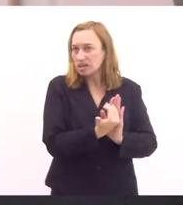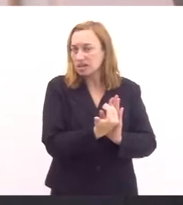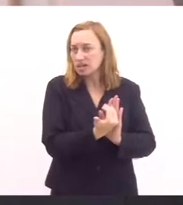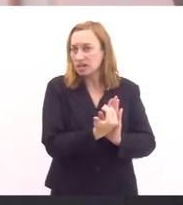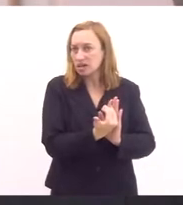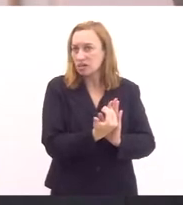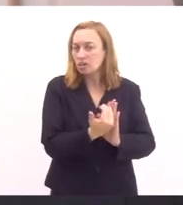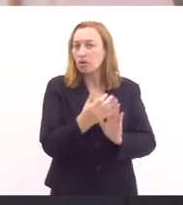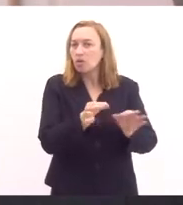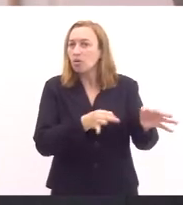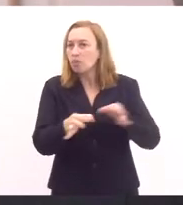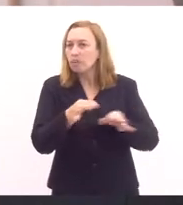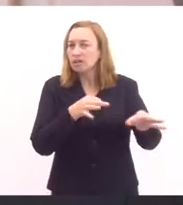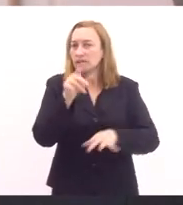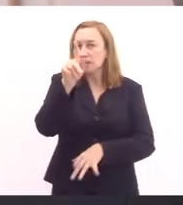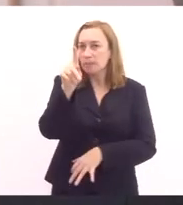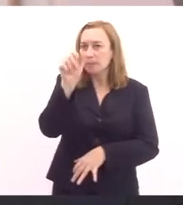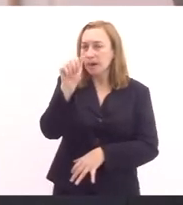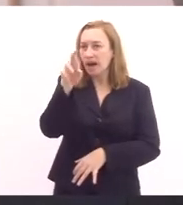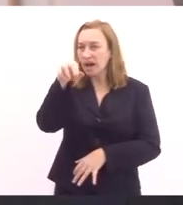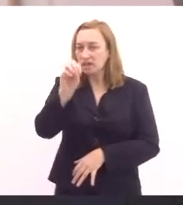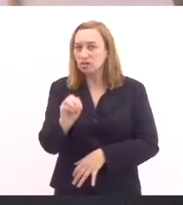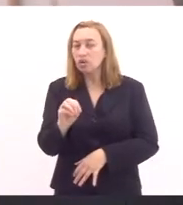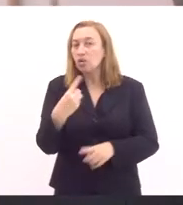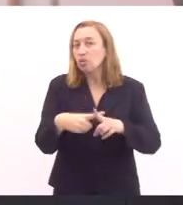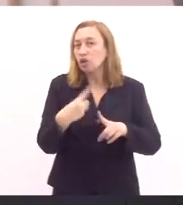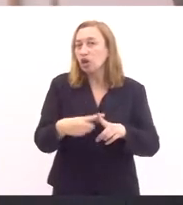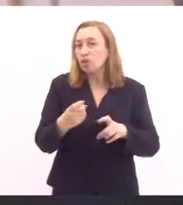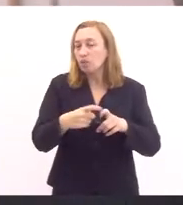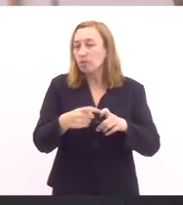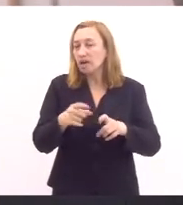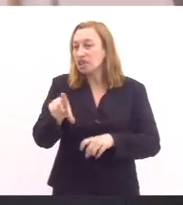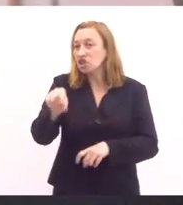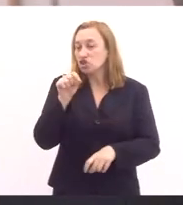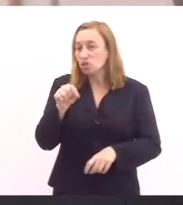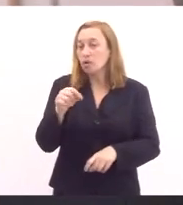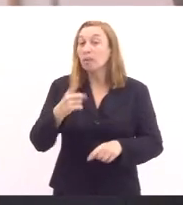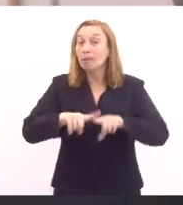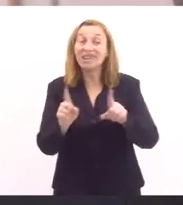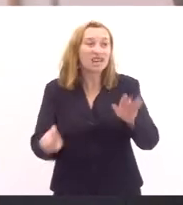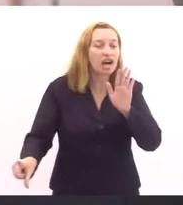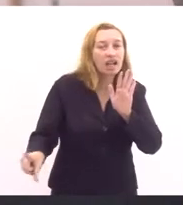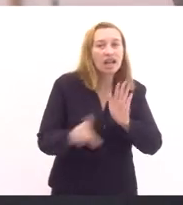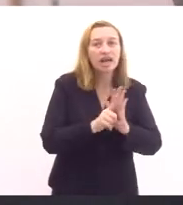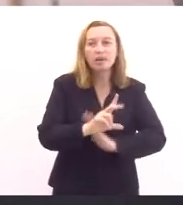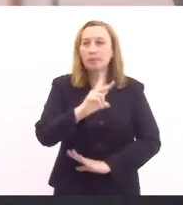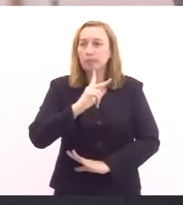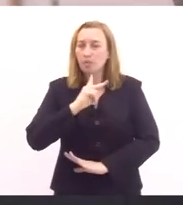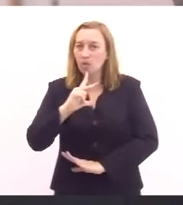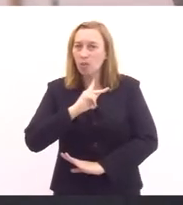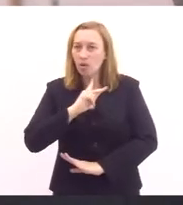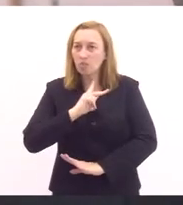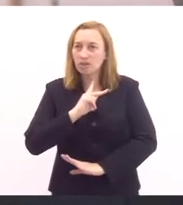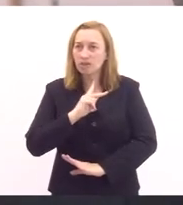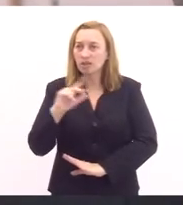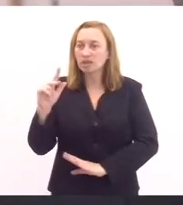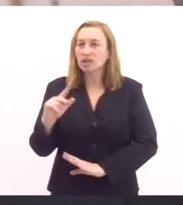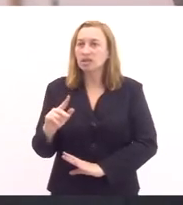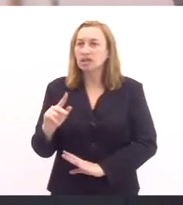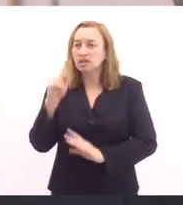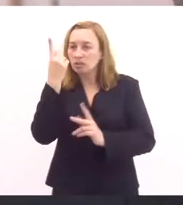várias circunstâncias que o médico tinha a última palavra que podia ter muita gente quando a própria lei da humanização e do plano de